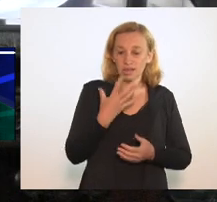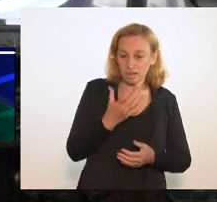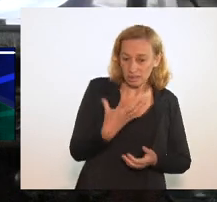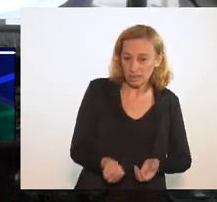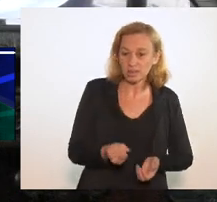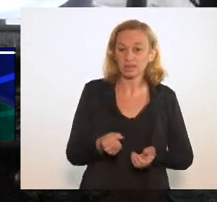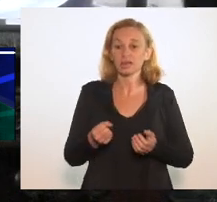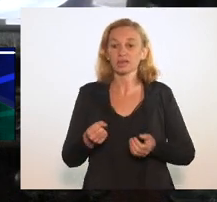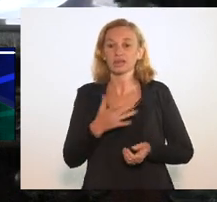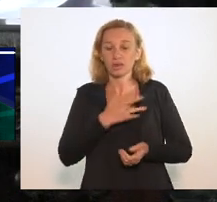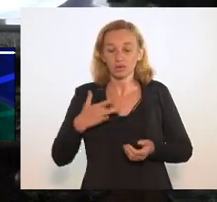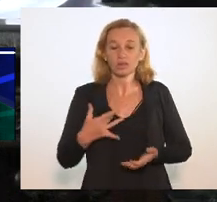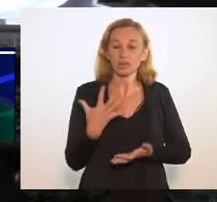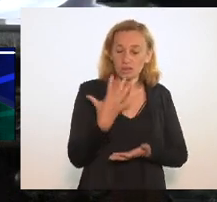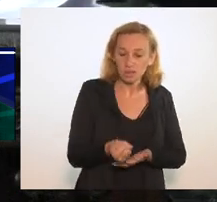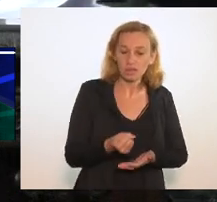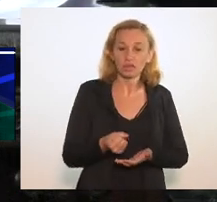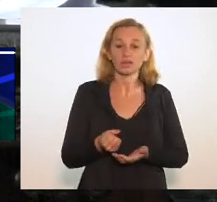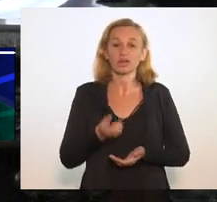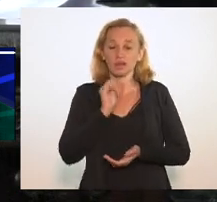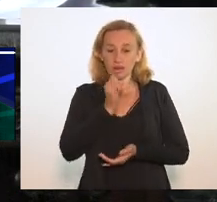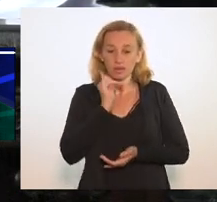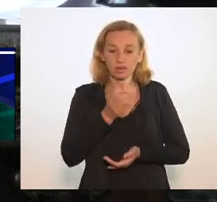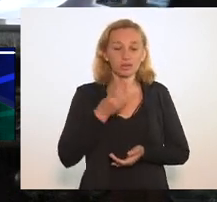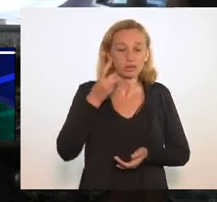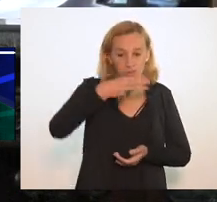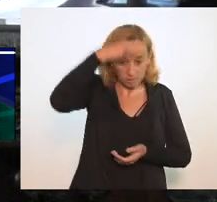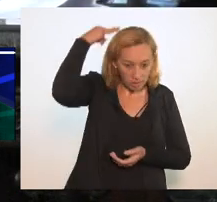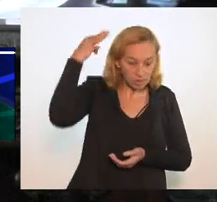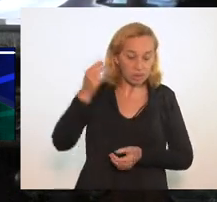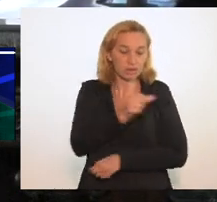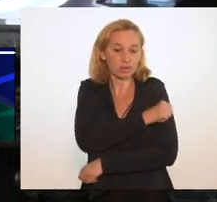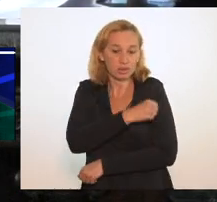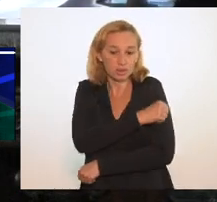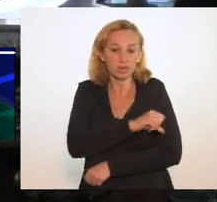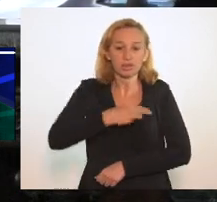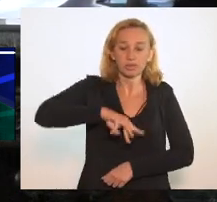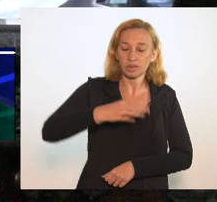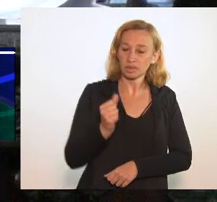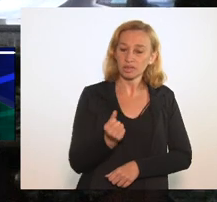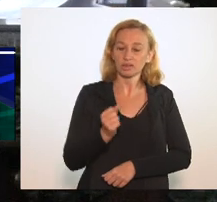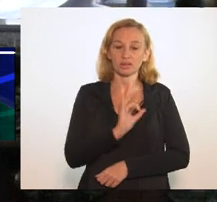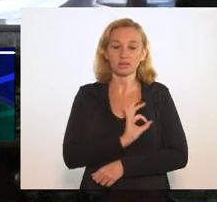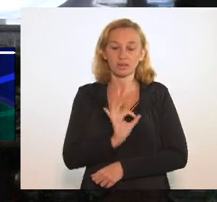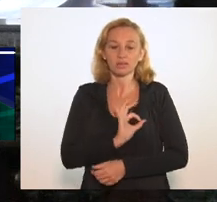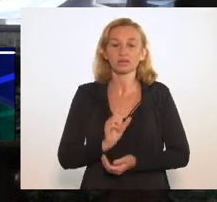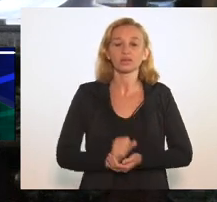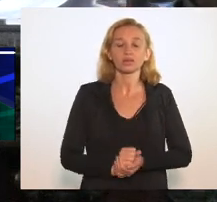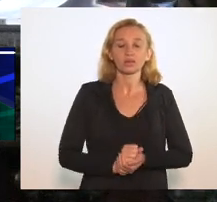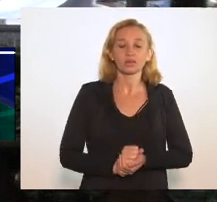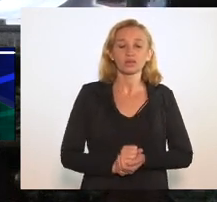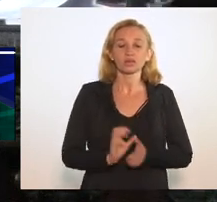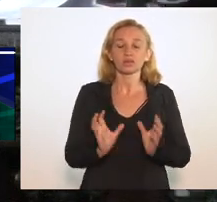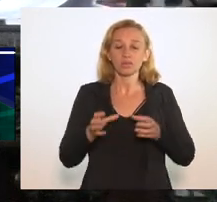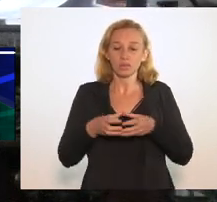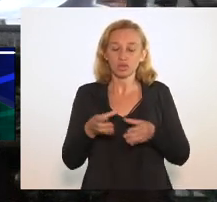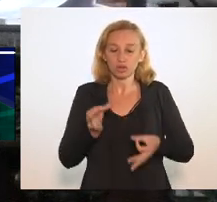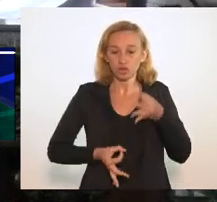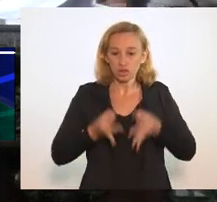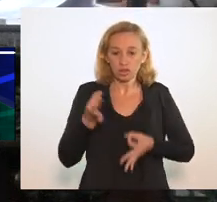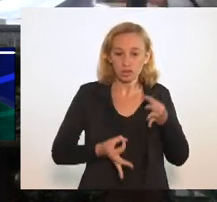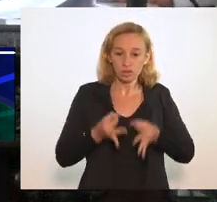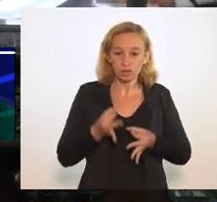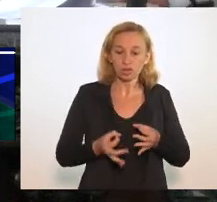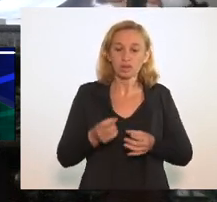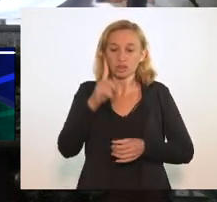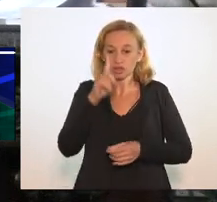Orçamento, favorável. Relatores, Márcio Pacheco, Fermeira Regiane, Marta Rocha e Márcio Pacheco. Pendente de pareceres das Comissões de Constituição e Justiça,